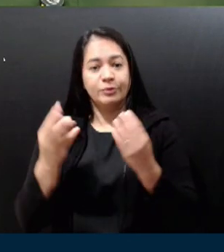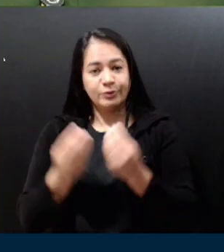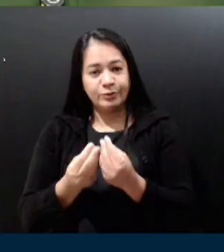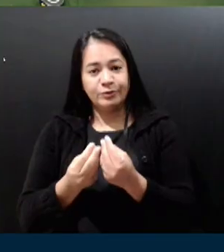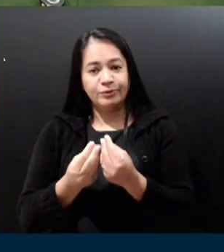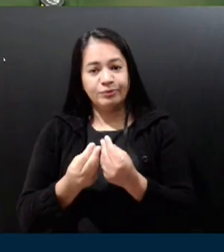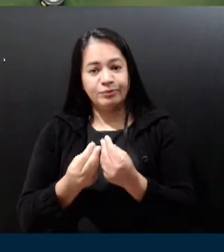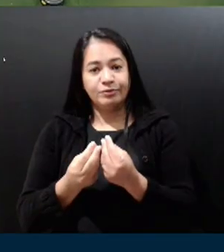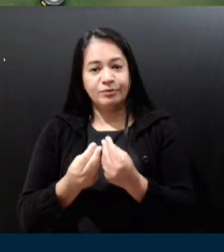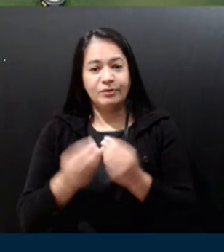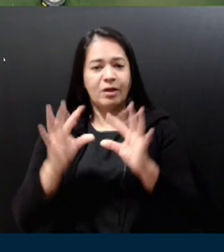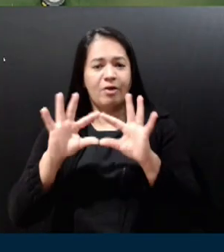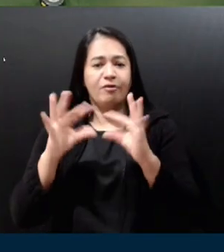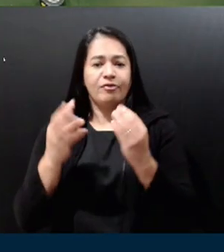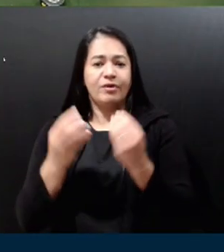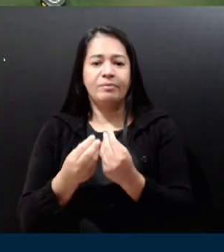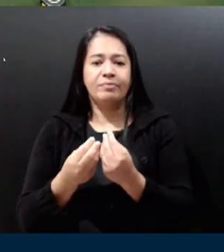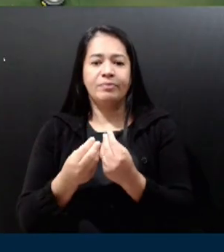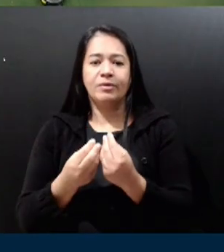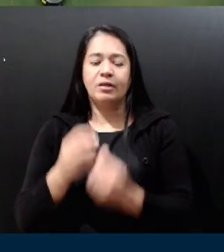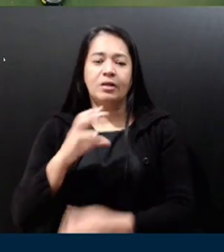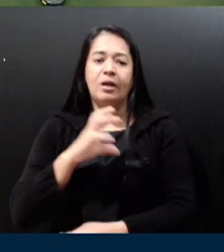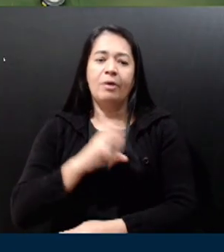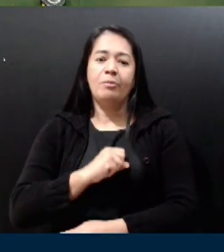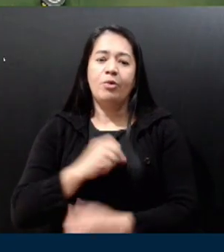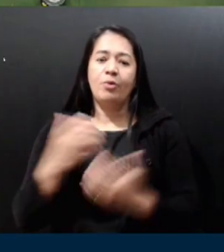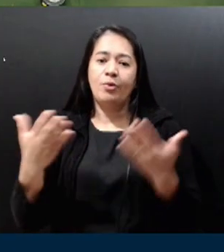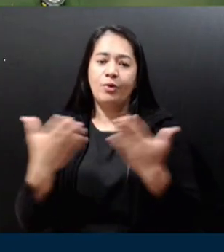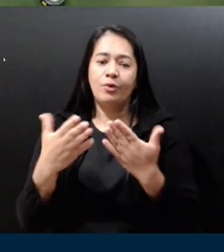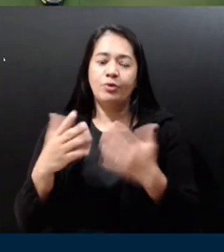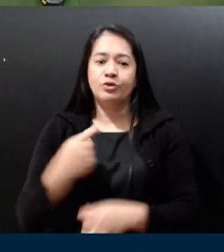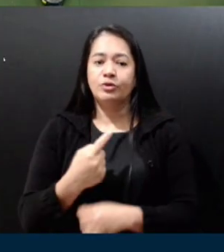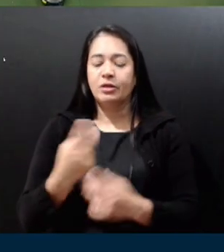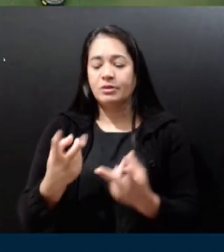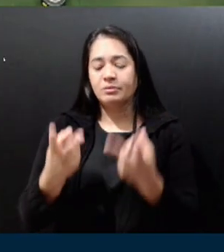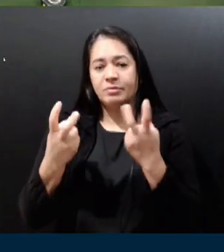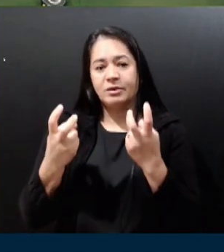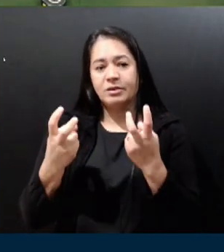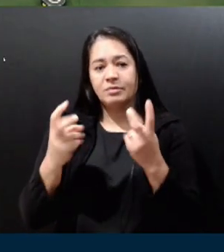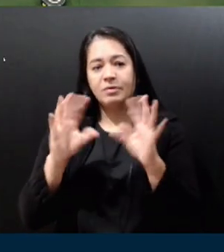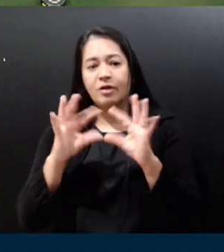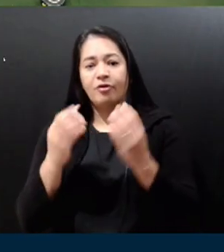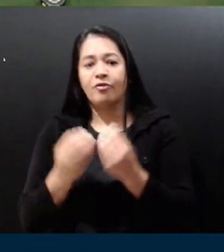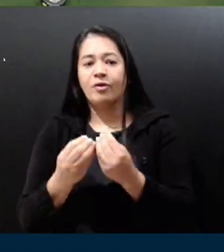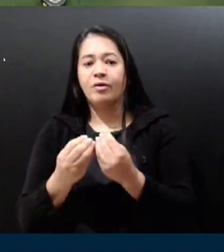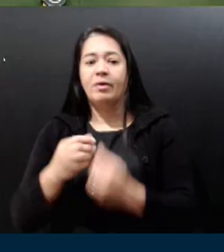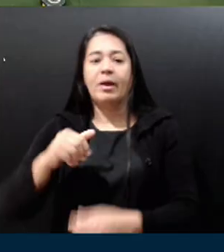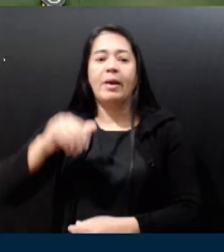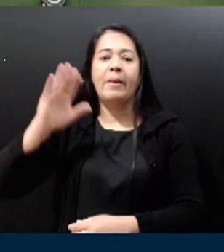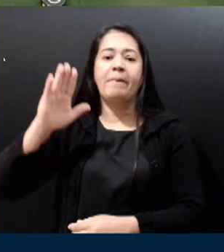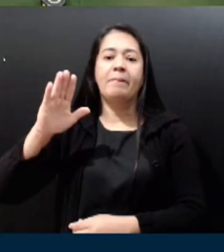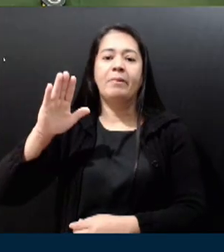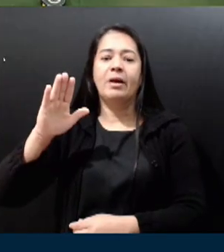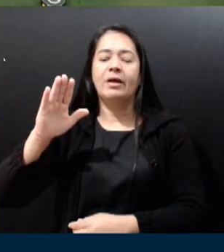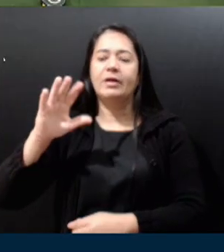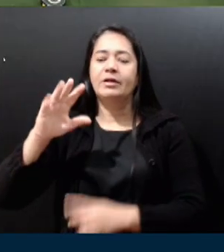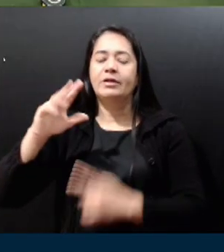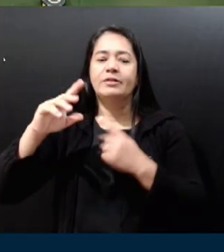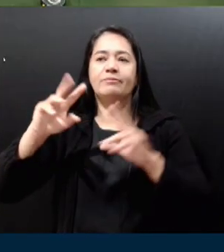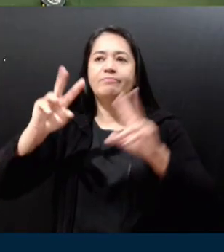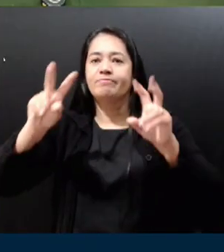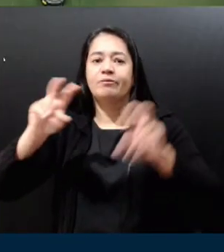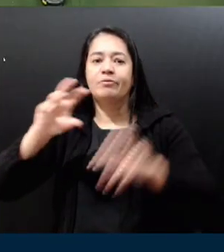Família é amor. Hoje a gente viu que família é muito mais sobre afeto, né, cuidado